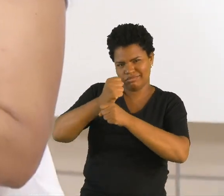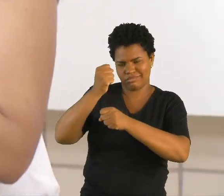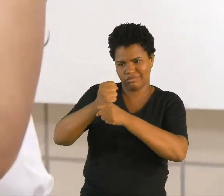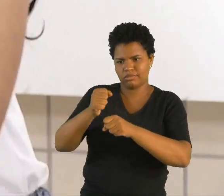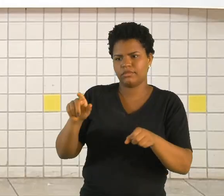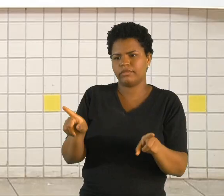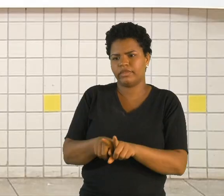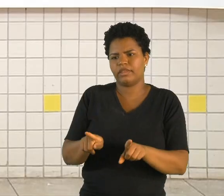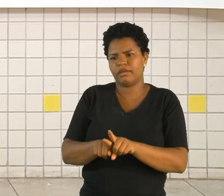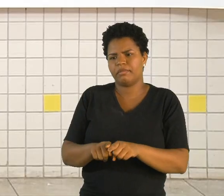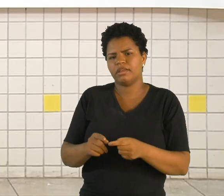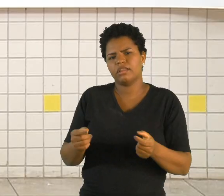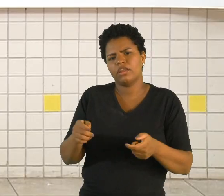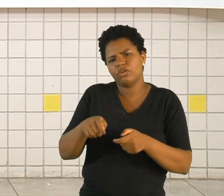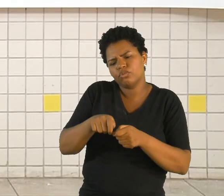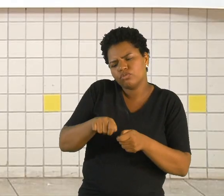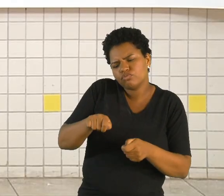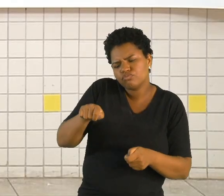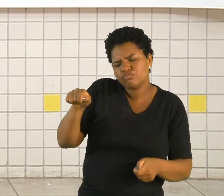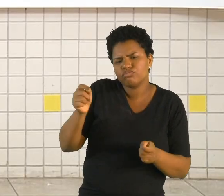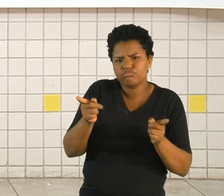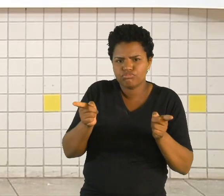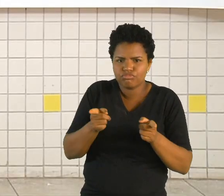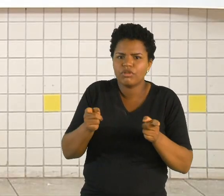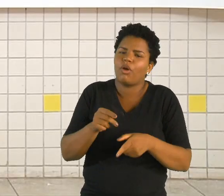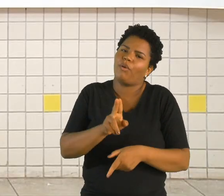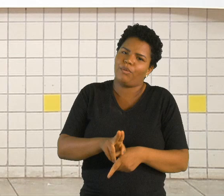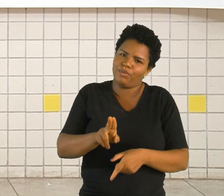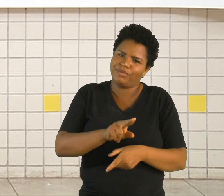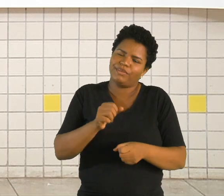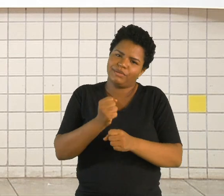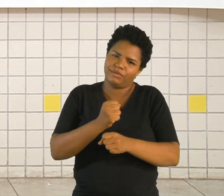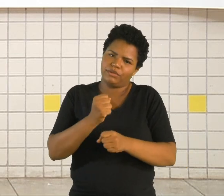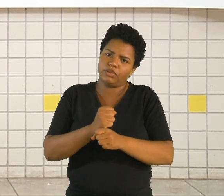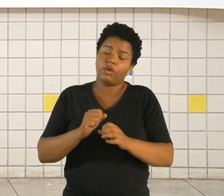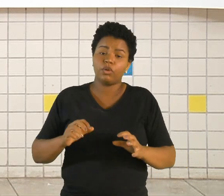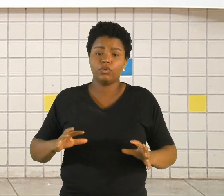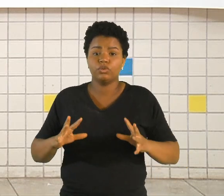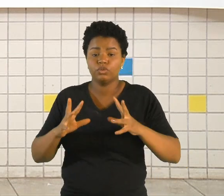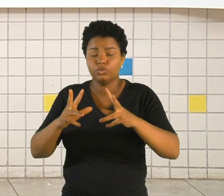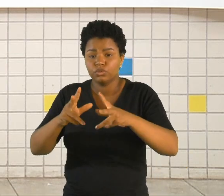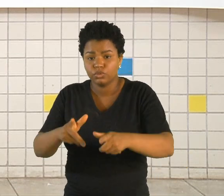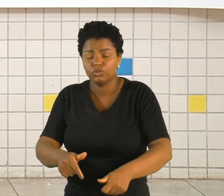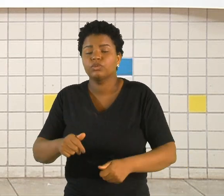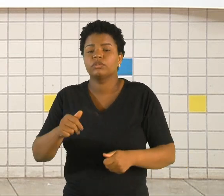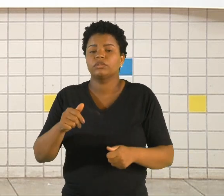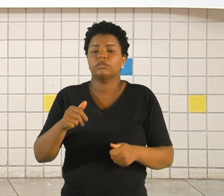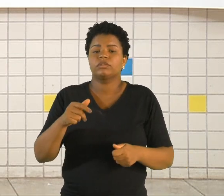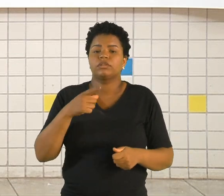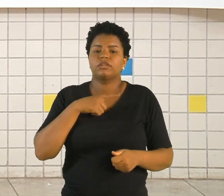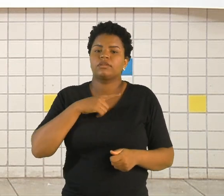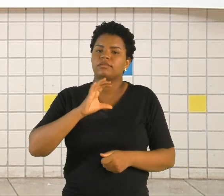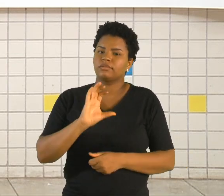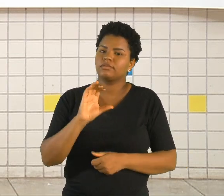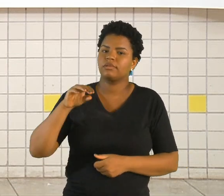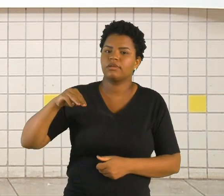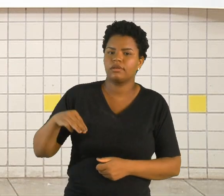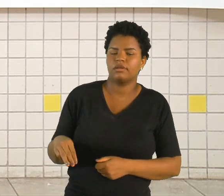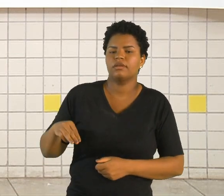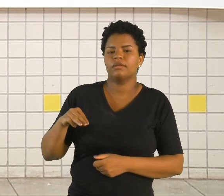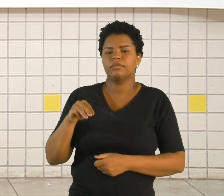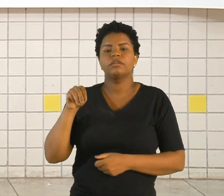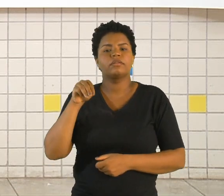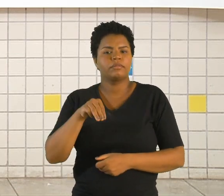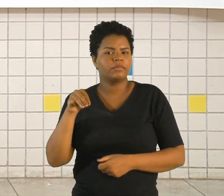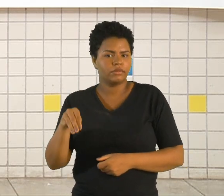trena menorzinha que também se utiliza na construção. Todas elas têm centímetros e milímetros